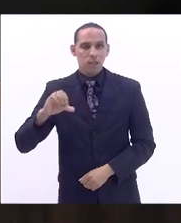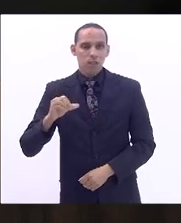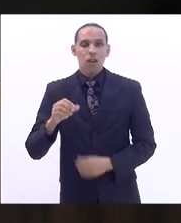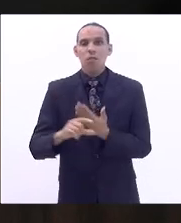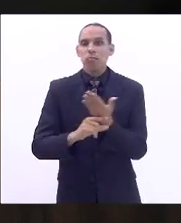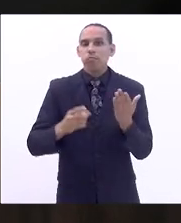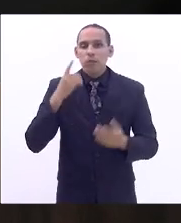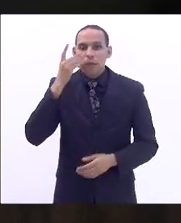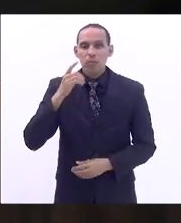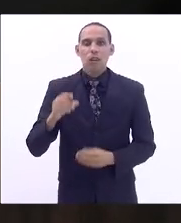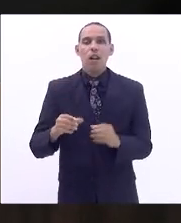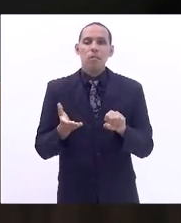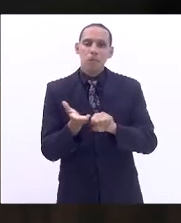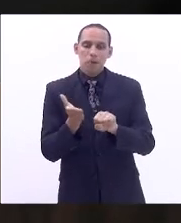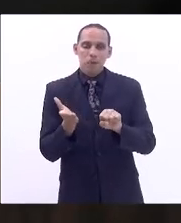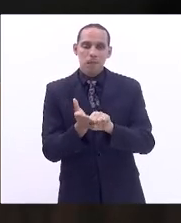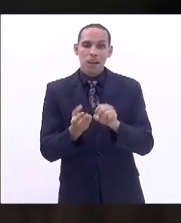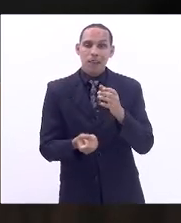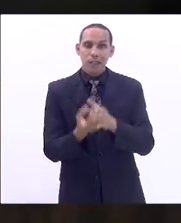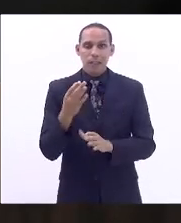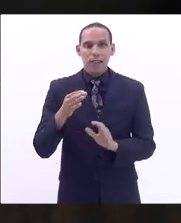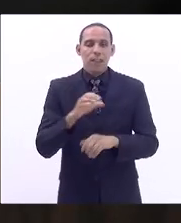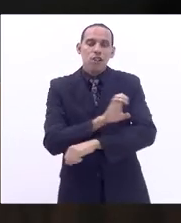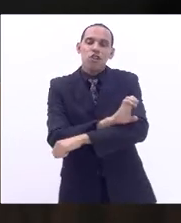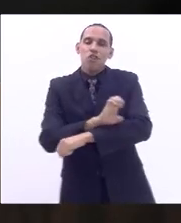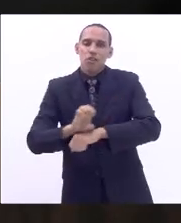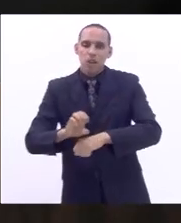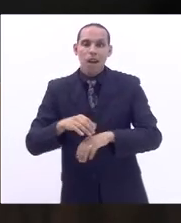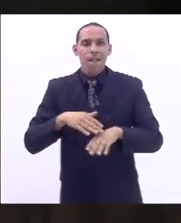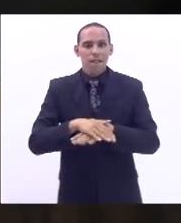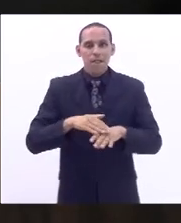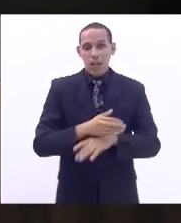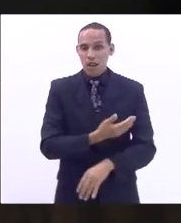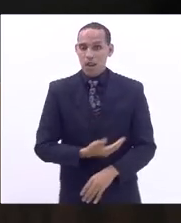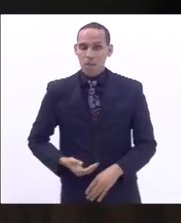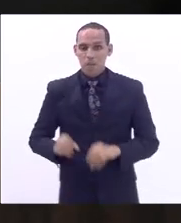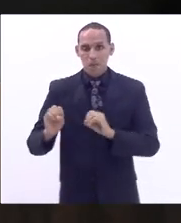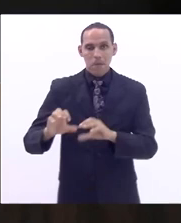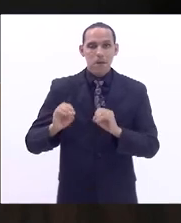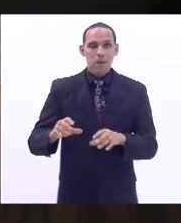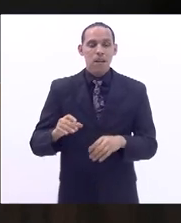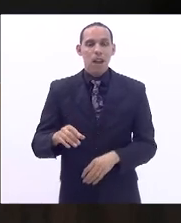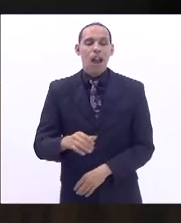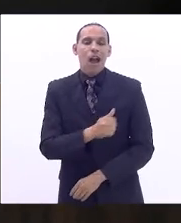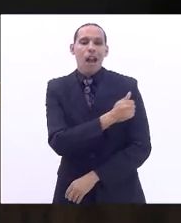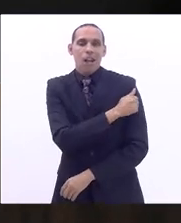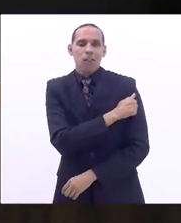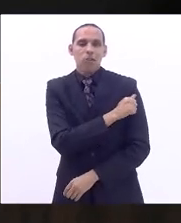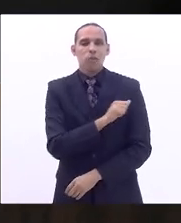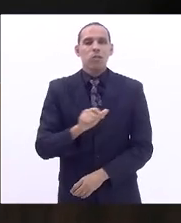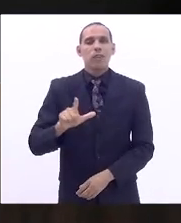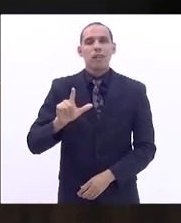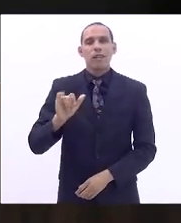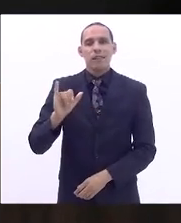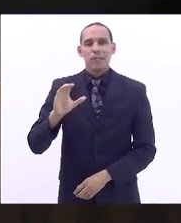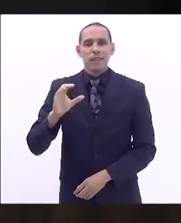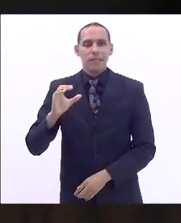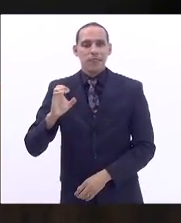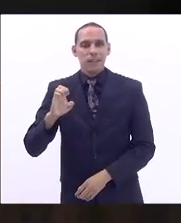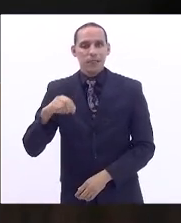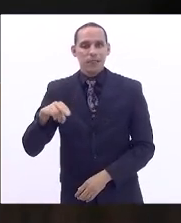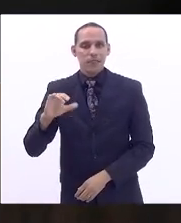Malafaia que cria o programa de estágio na Rede Pública de ensino para alunos de licenciaturas licenciatura